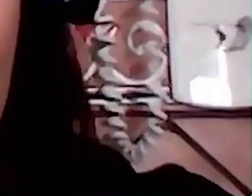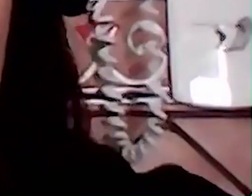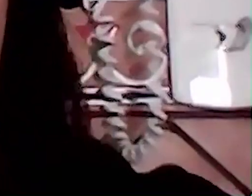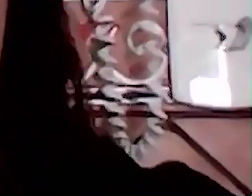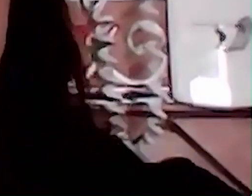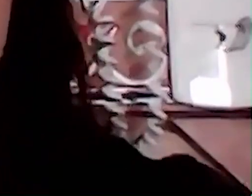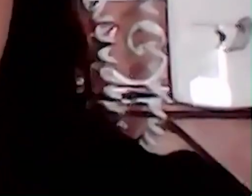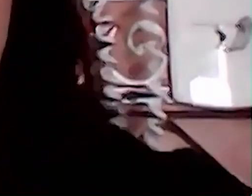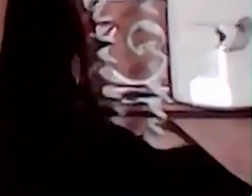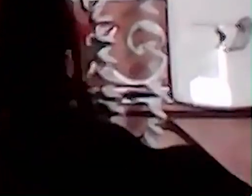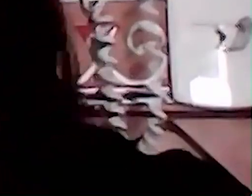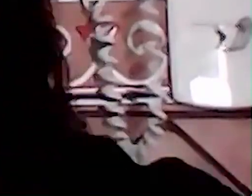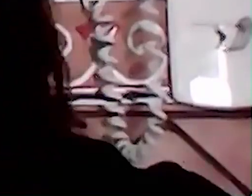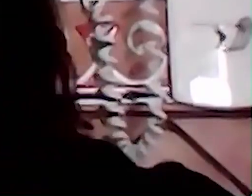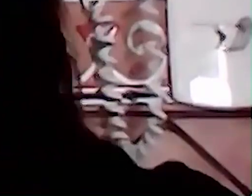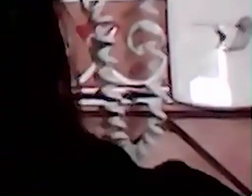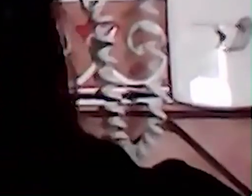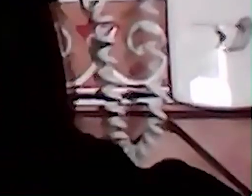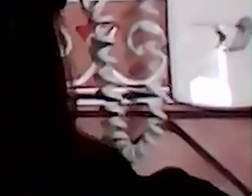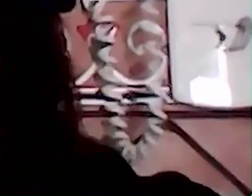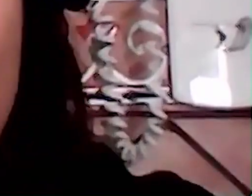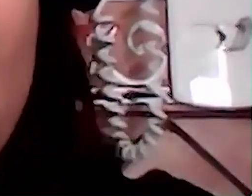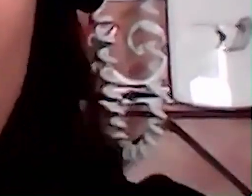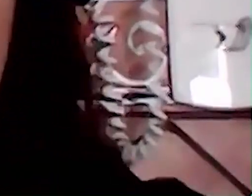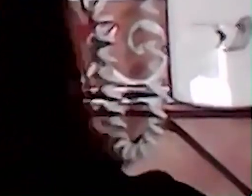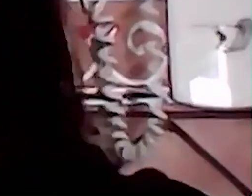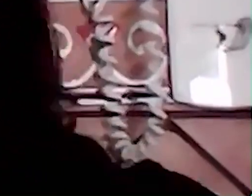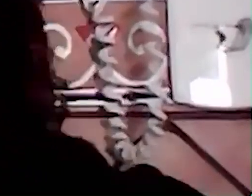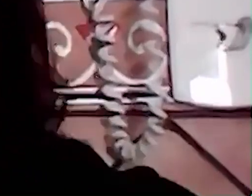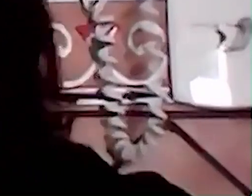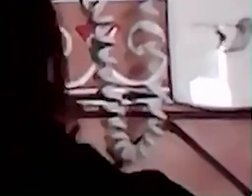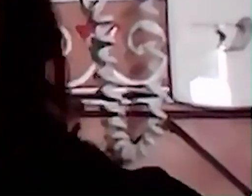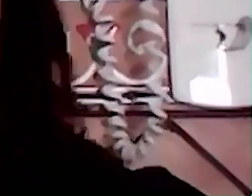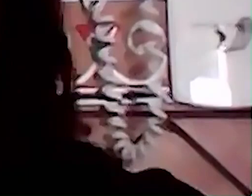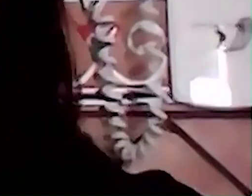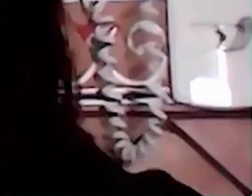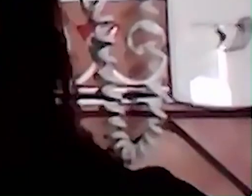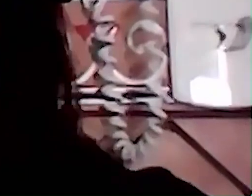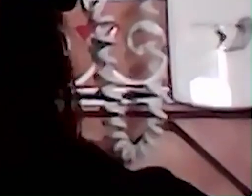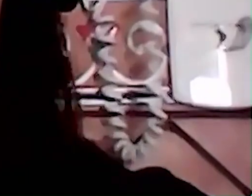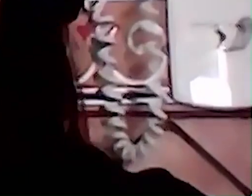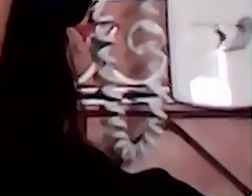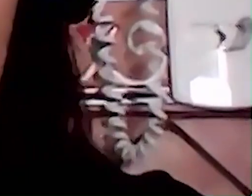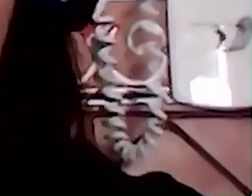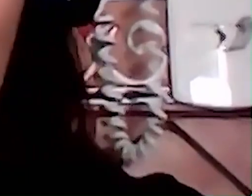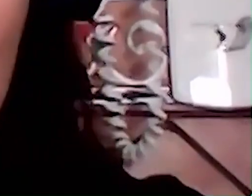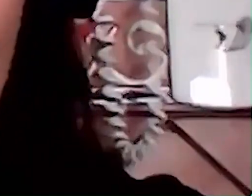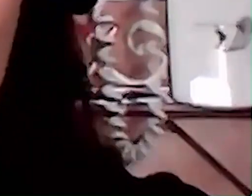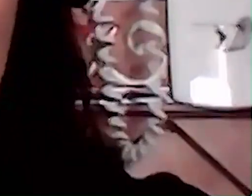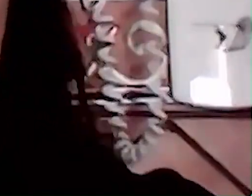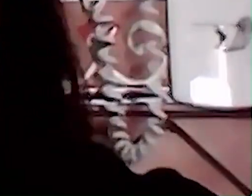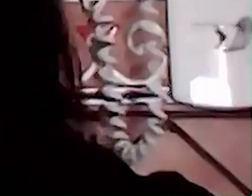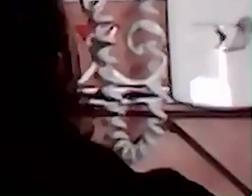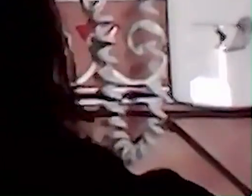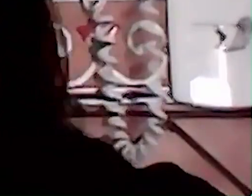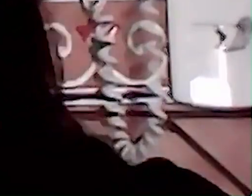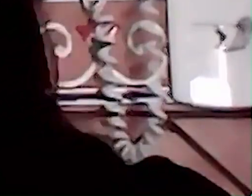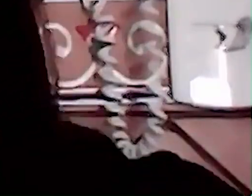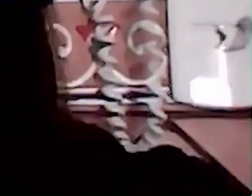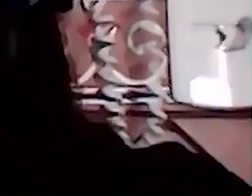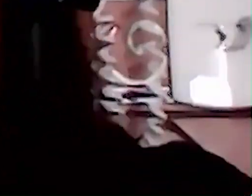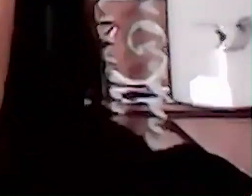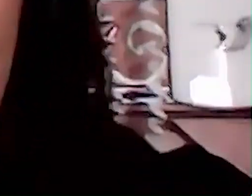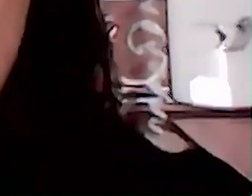foram maravilhosos e me acompanham todos os dias. Eu acho que eu ouvi quase todos, é que eu não ouvi todos